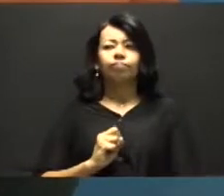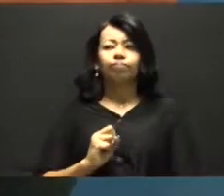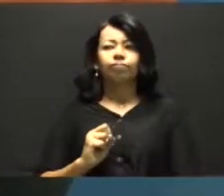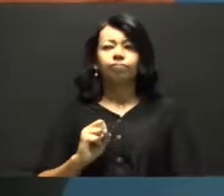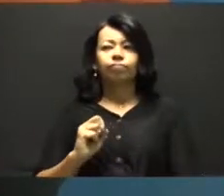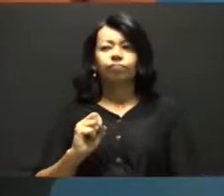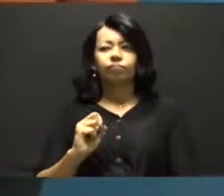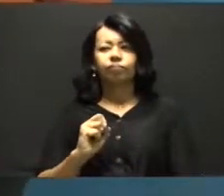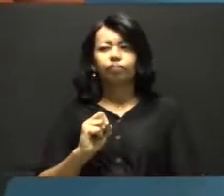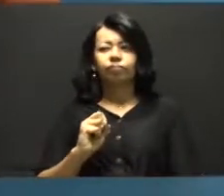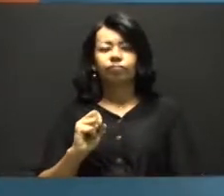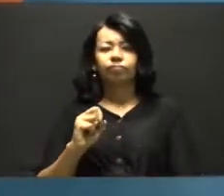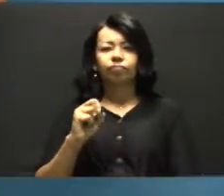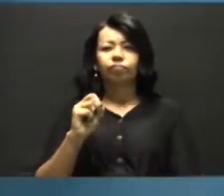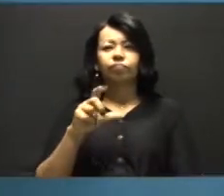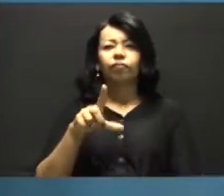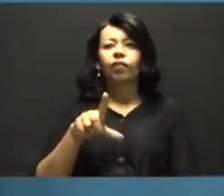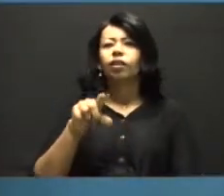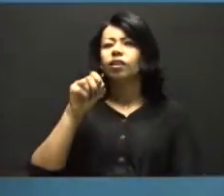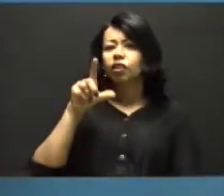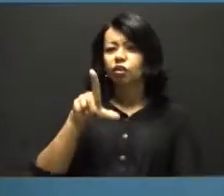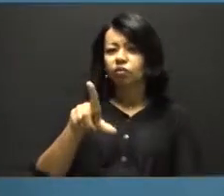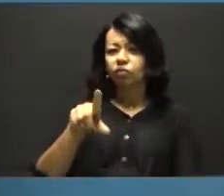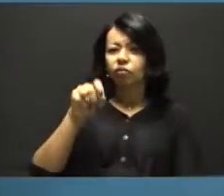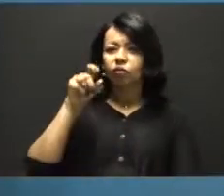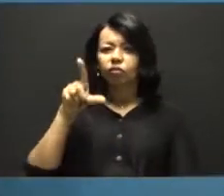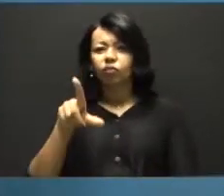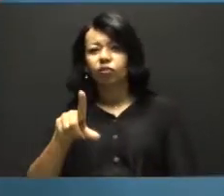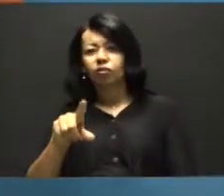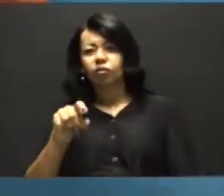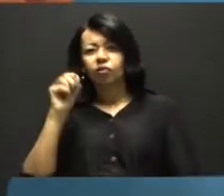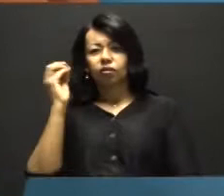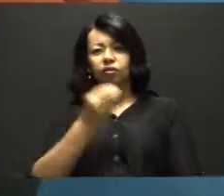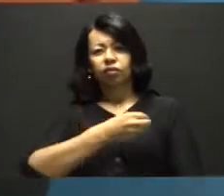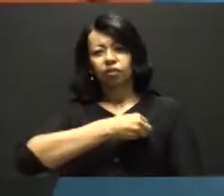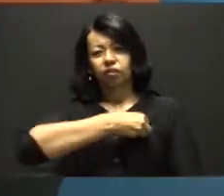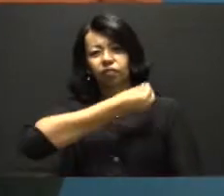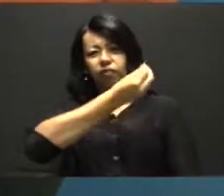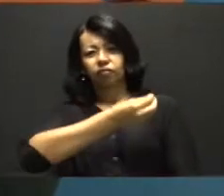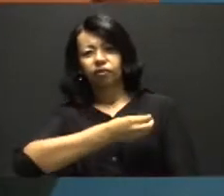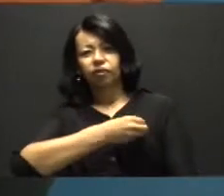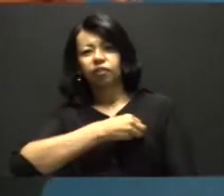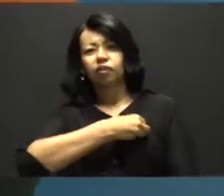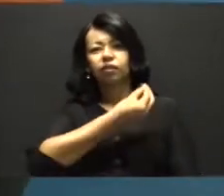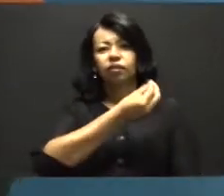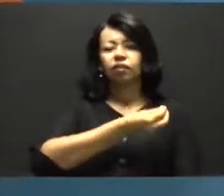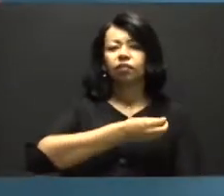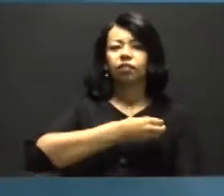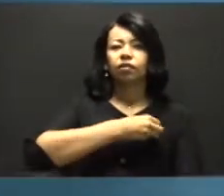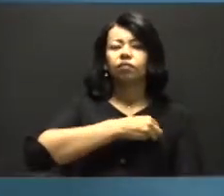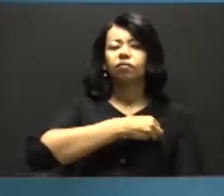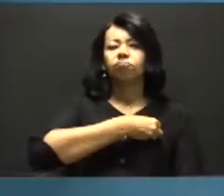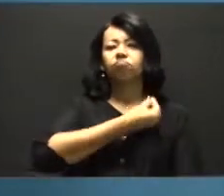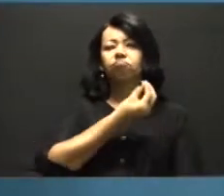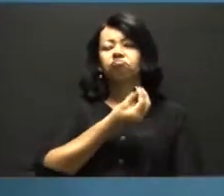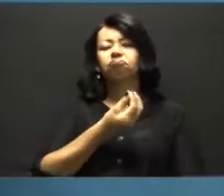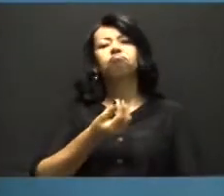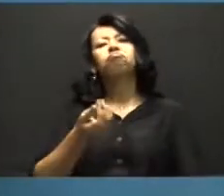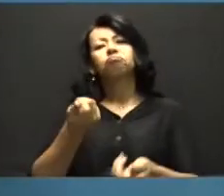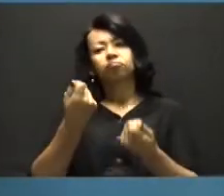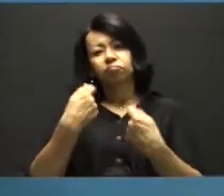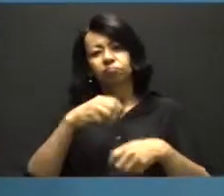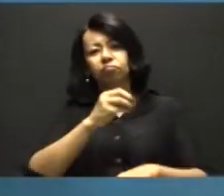escolhe pois a vida ela traz vida e você